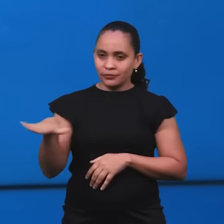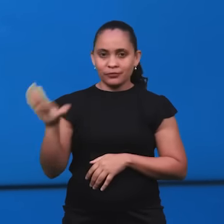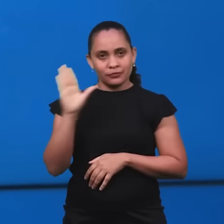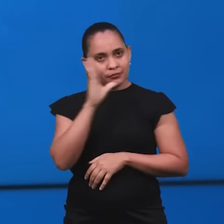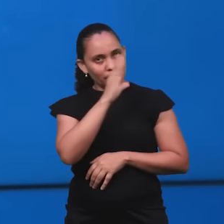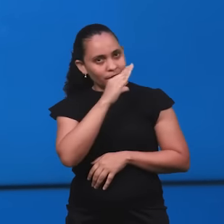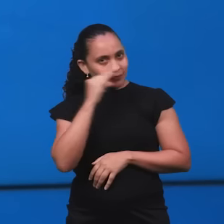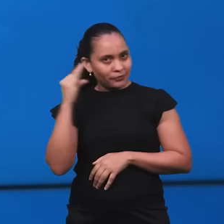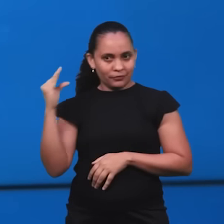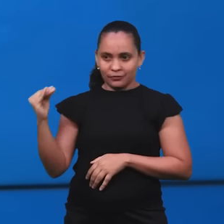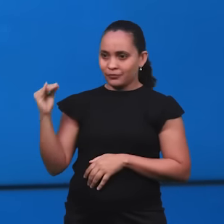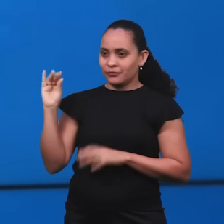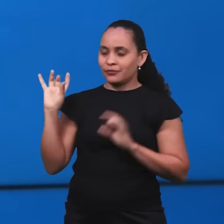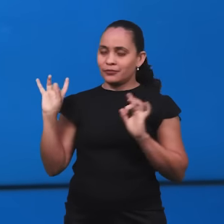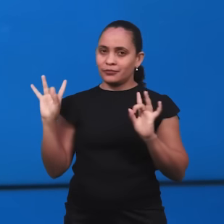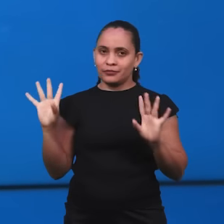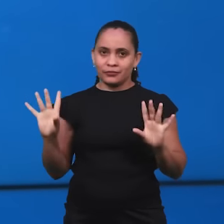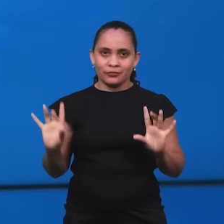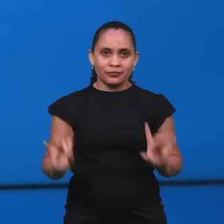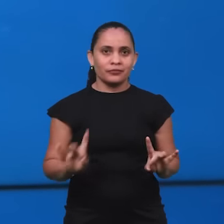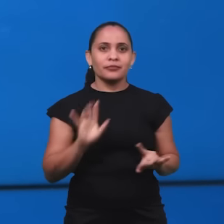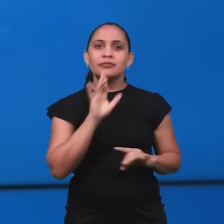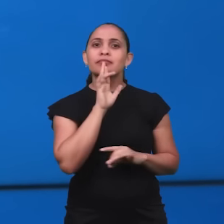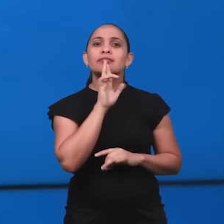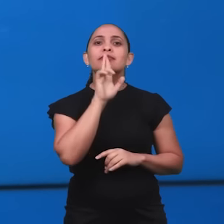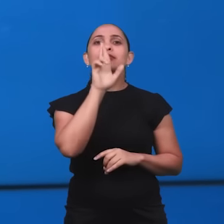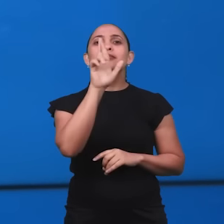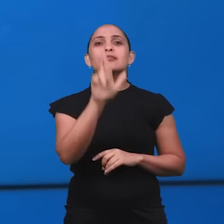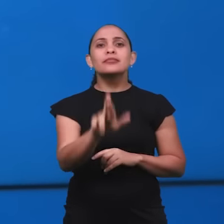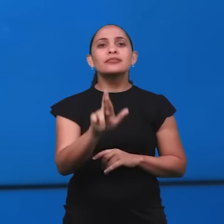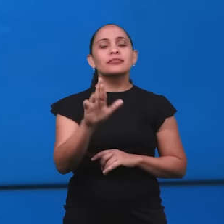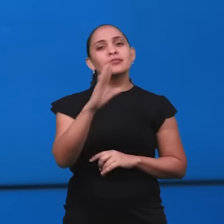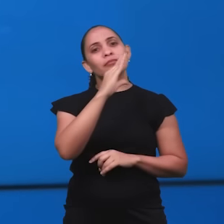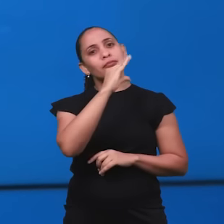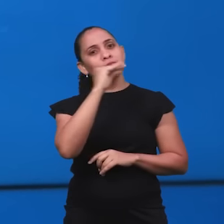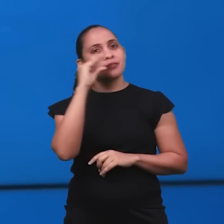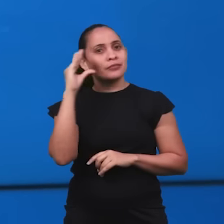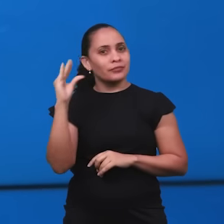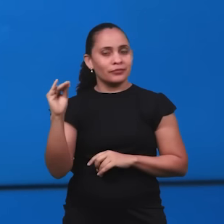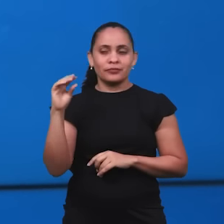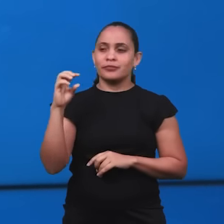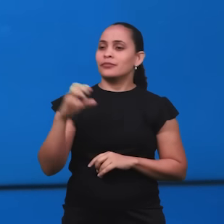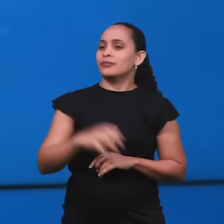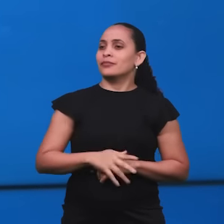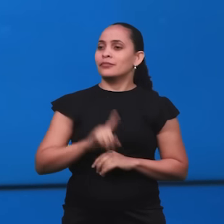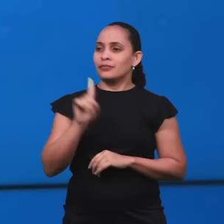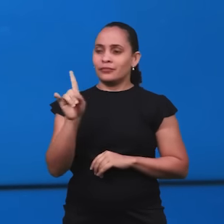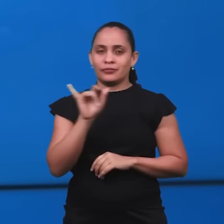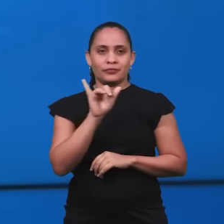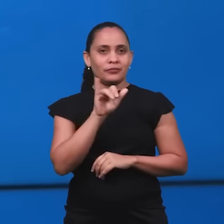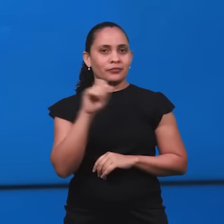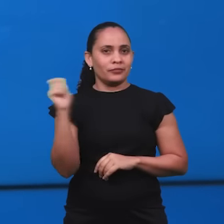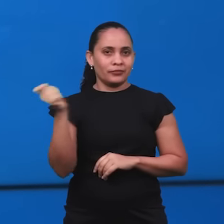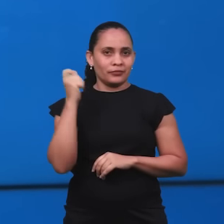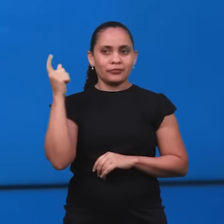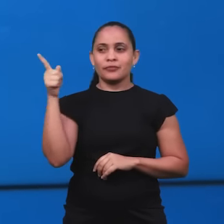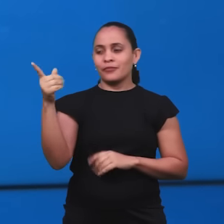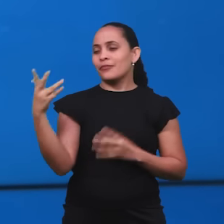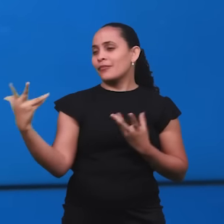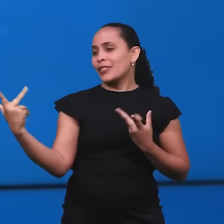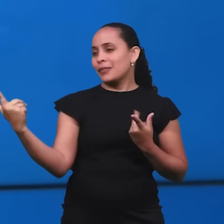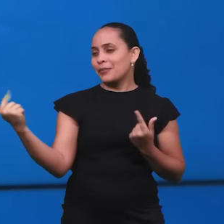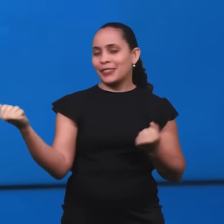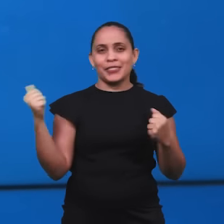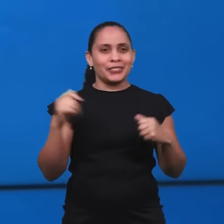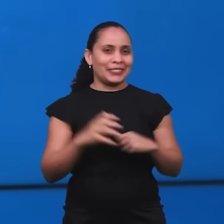adolescentes, especialmente a resposta dada pela adolescente lá de Mossoró, no estado do Rio Grande do Norte. Que maravilha, né? A